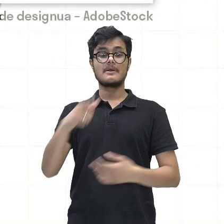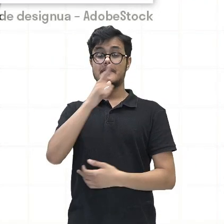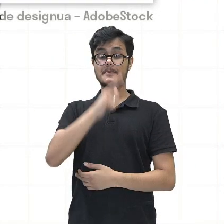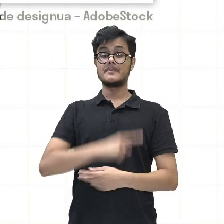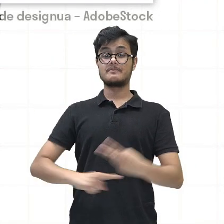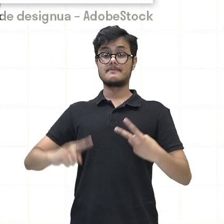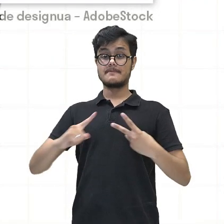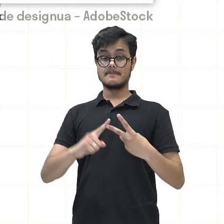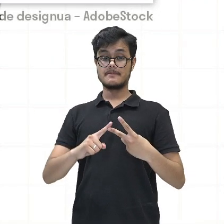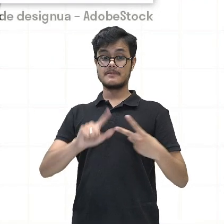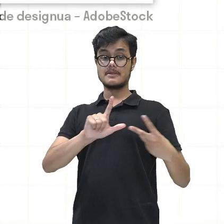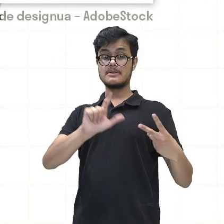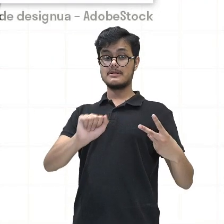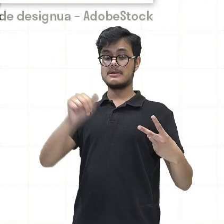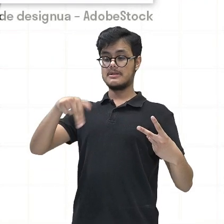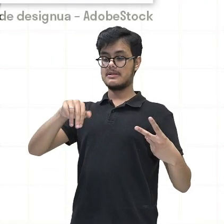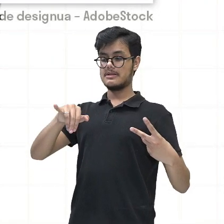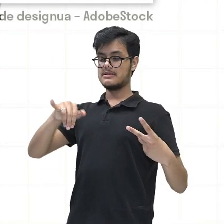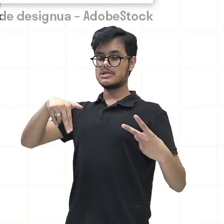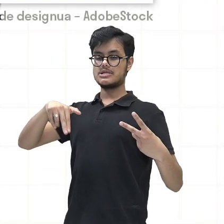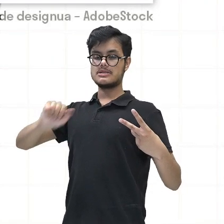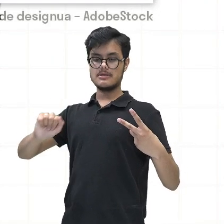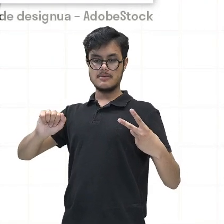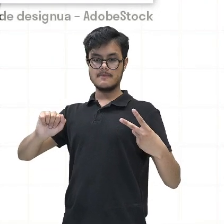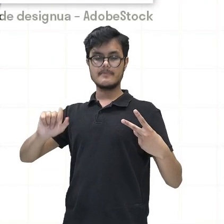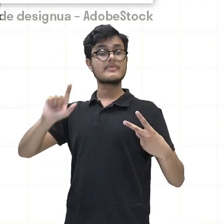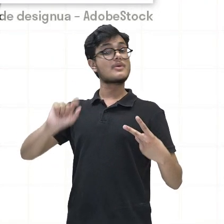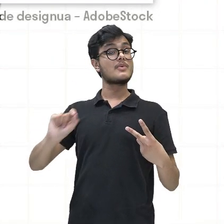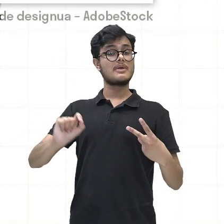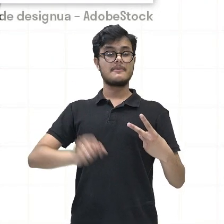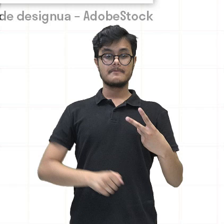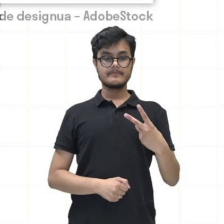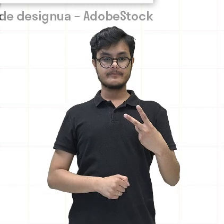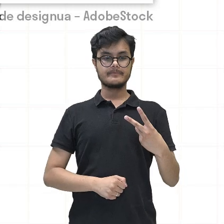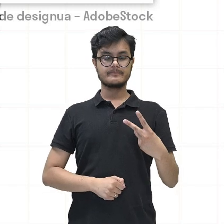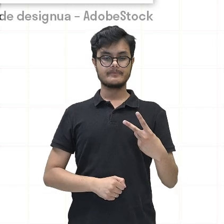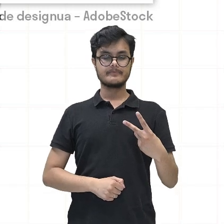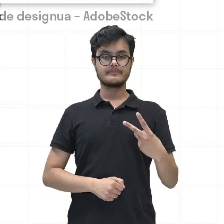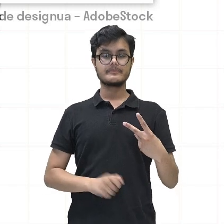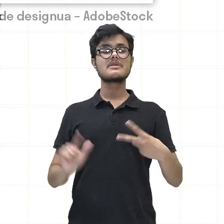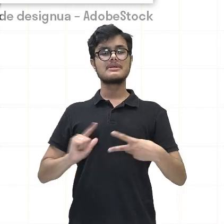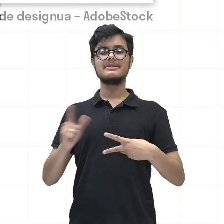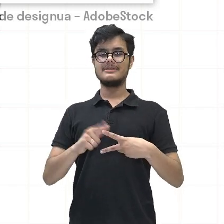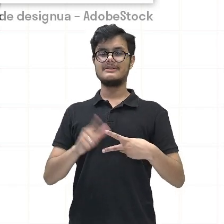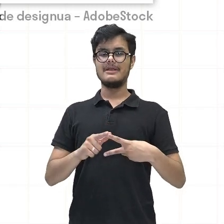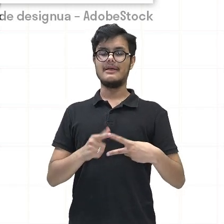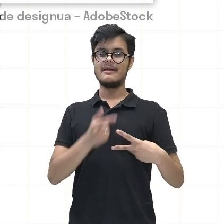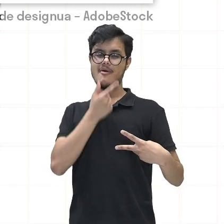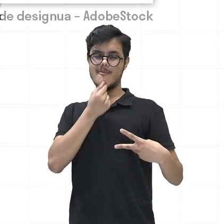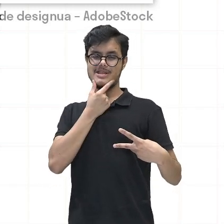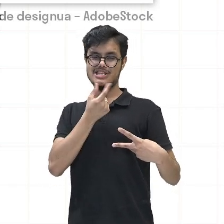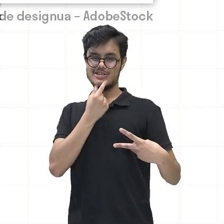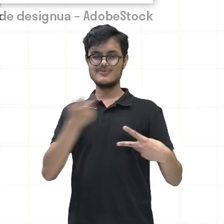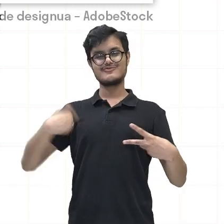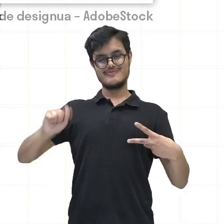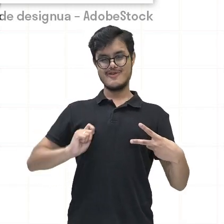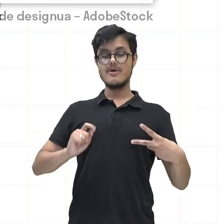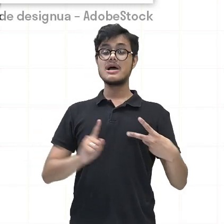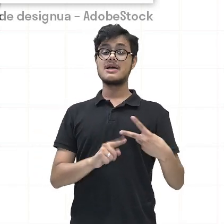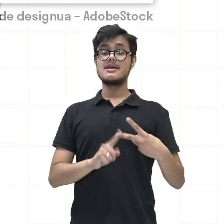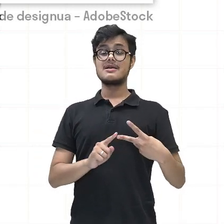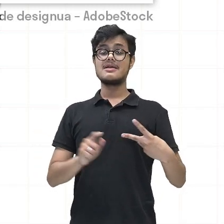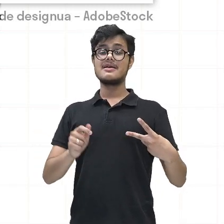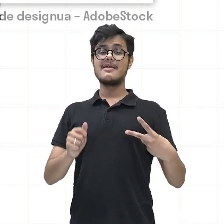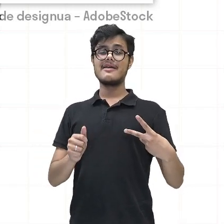A lanina é um outro fenômeno, né? Lembrando que o El Niño quer dizer o menino em espanhol e lanina, a